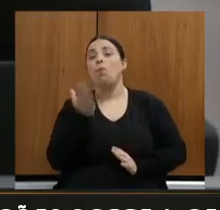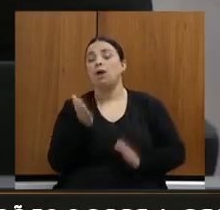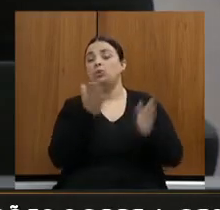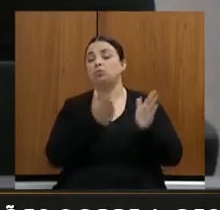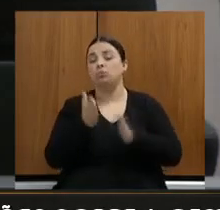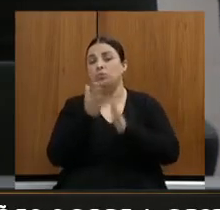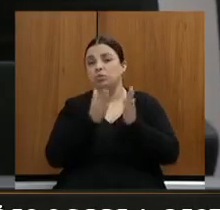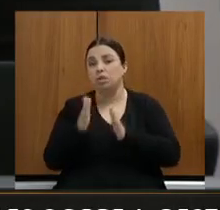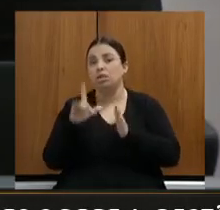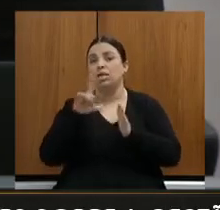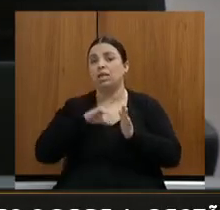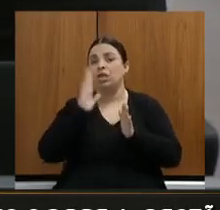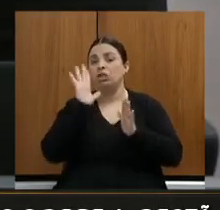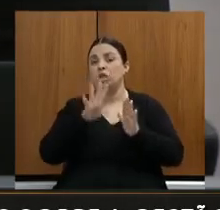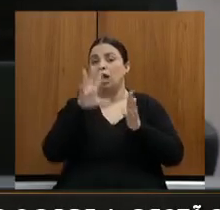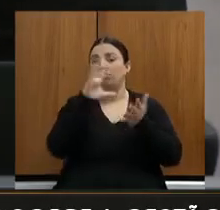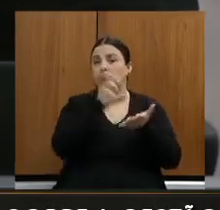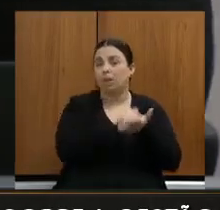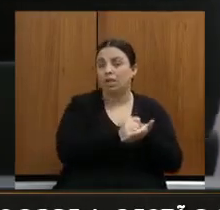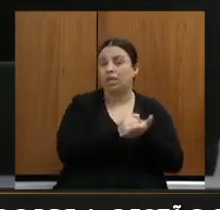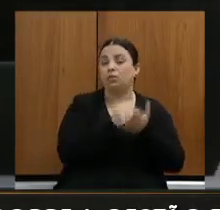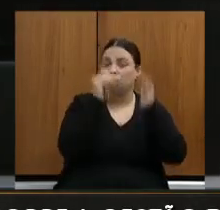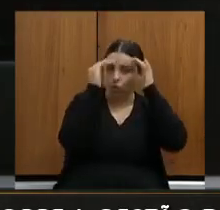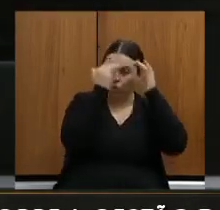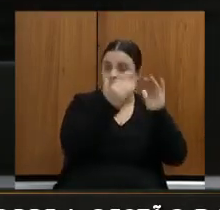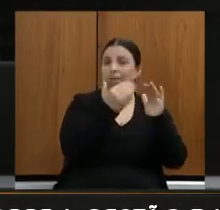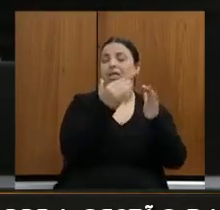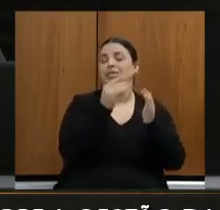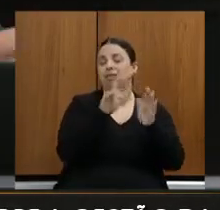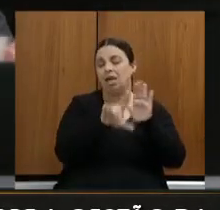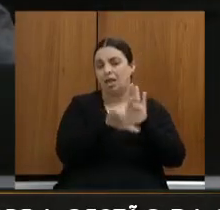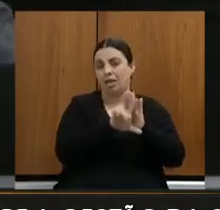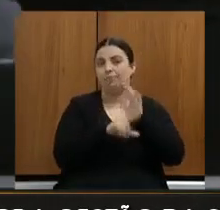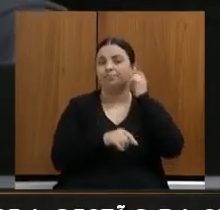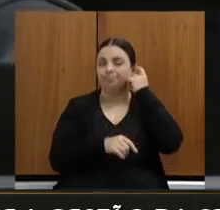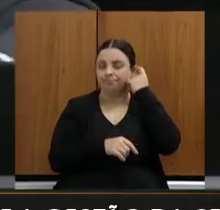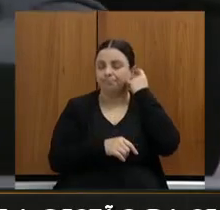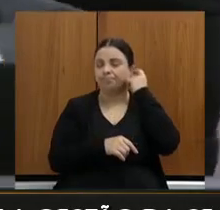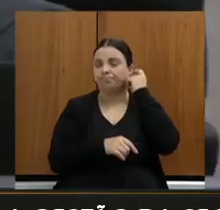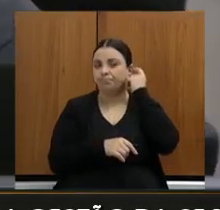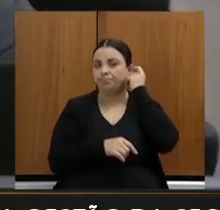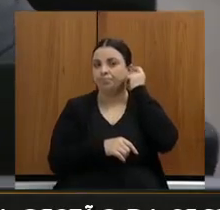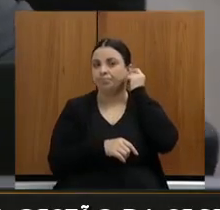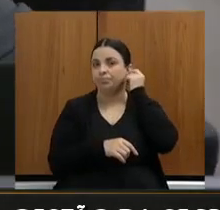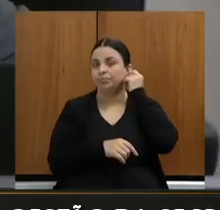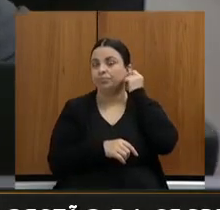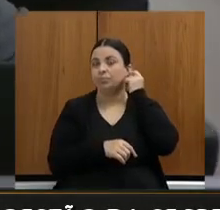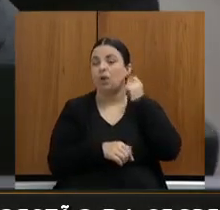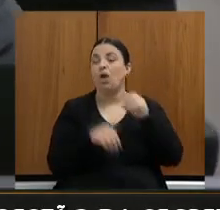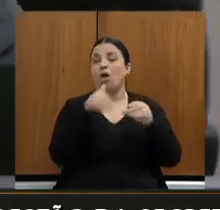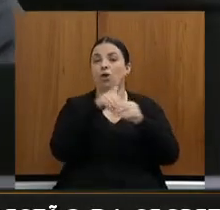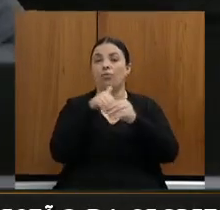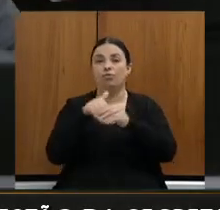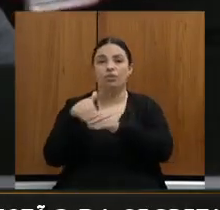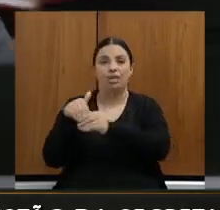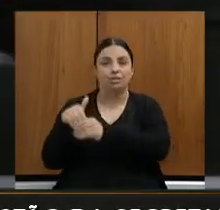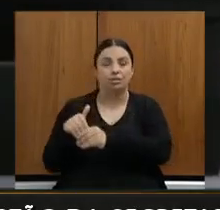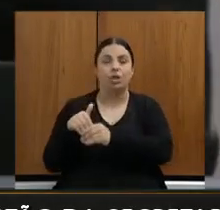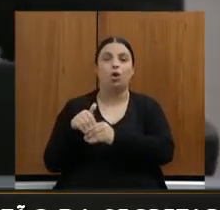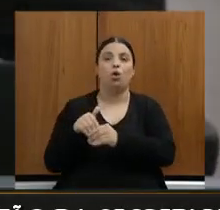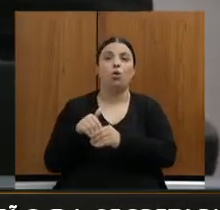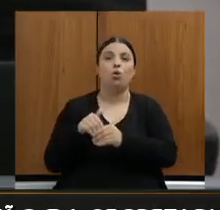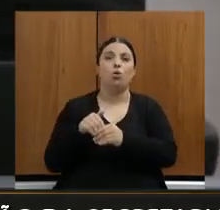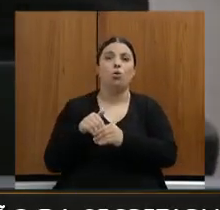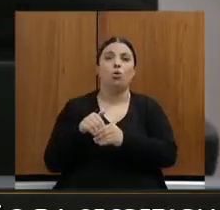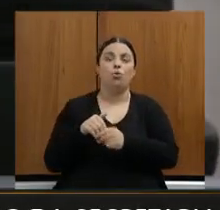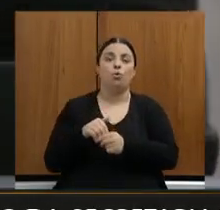estabelecimentos registrados segundo a lei Deputado Rafael Martins coloca em votação cada